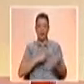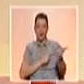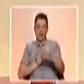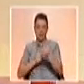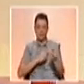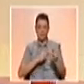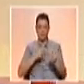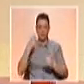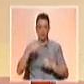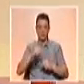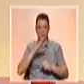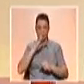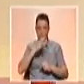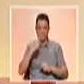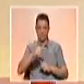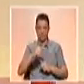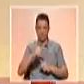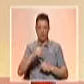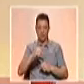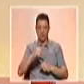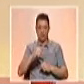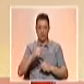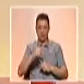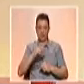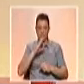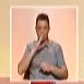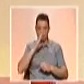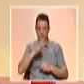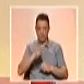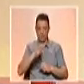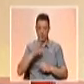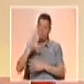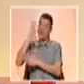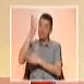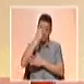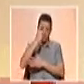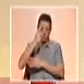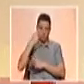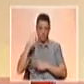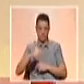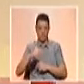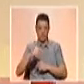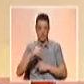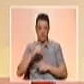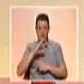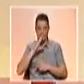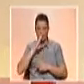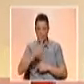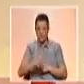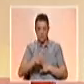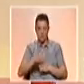que toma partido de uma parametrização climática, uma parametrização edáfica